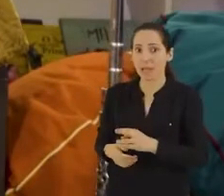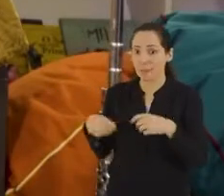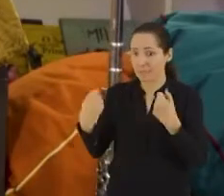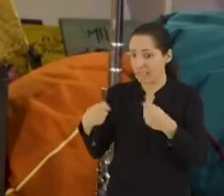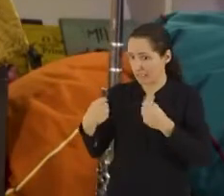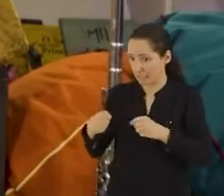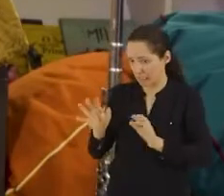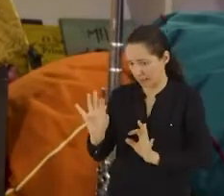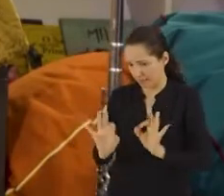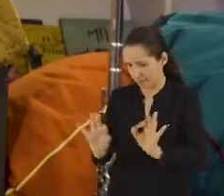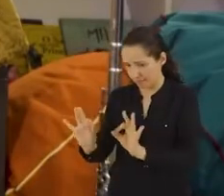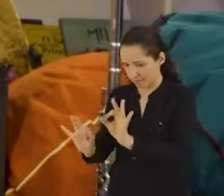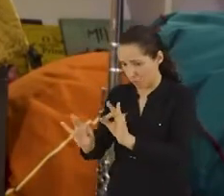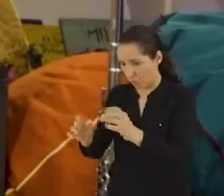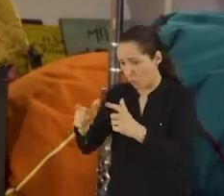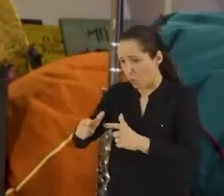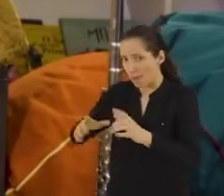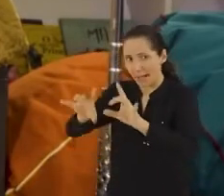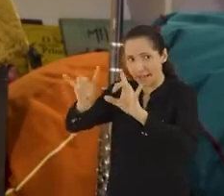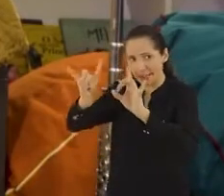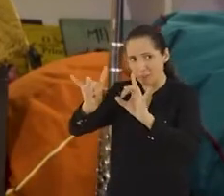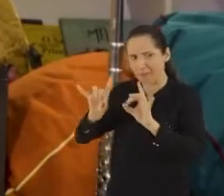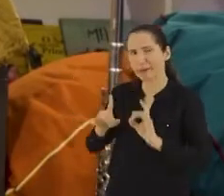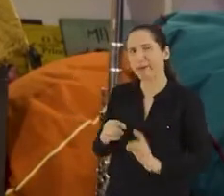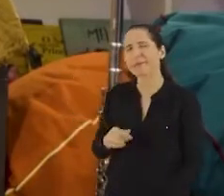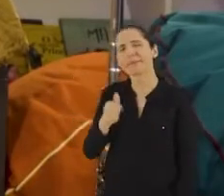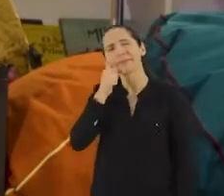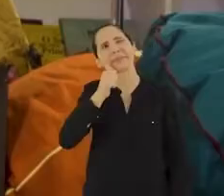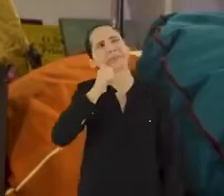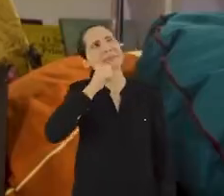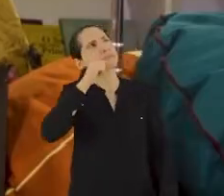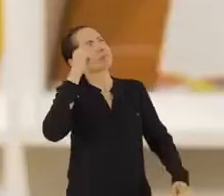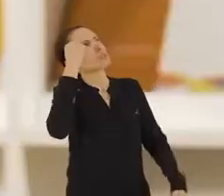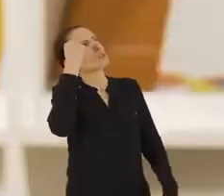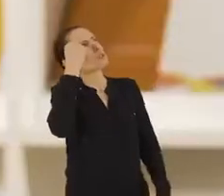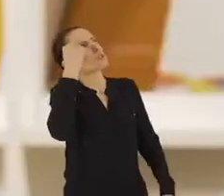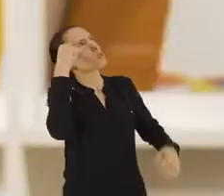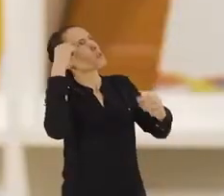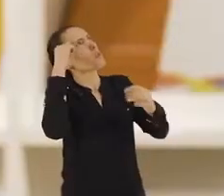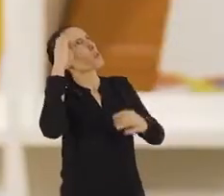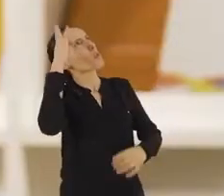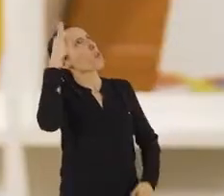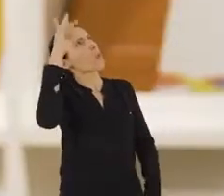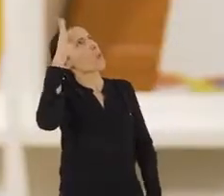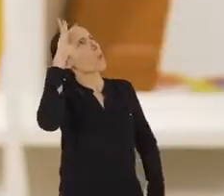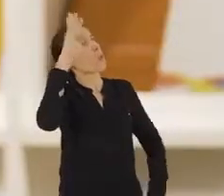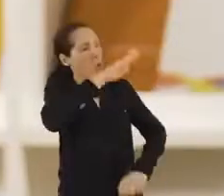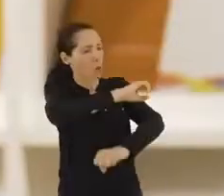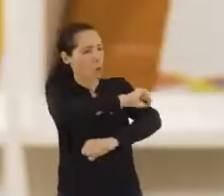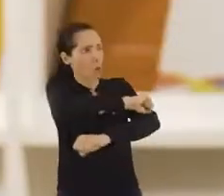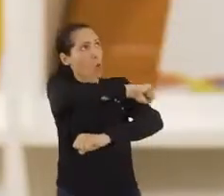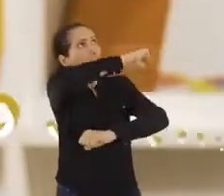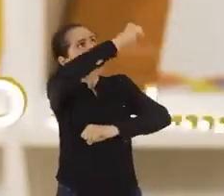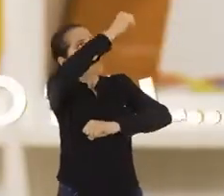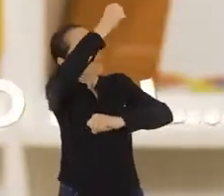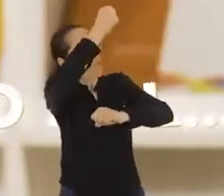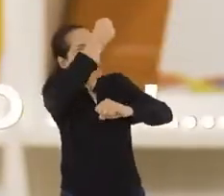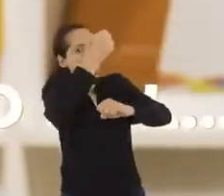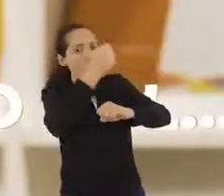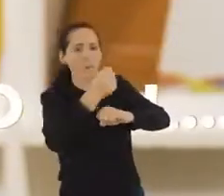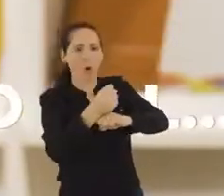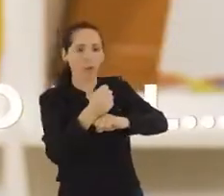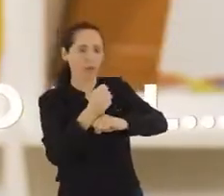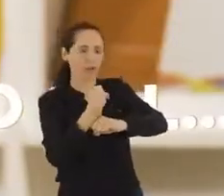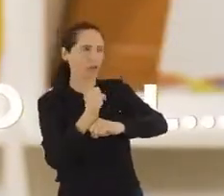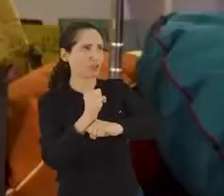lugar especial para o Piu-piu. Ela pensou, pensou. No alto do monte, pai, onde a gente costuma